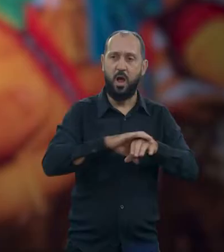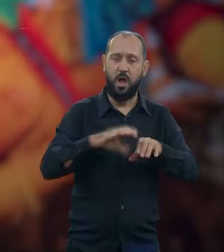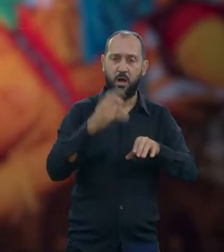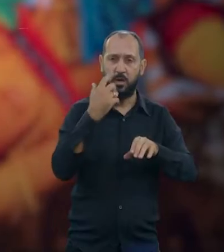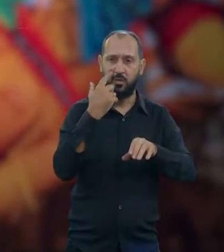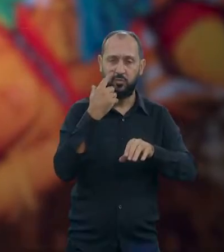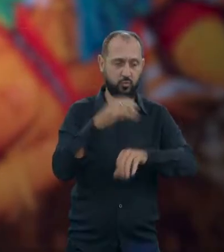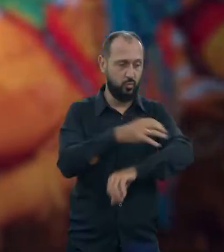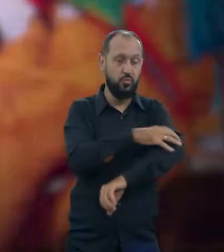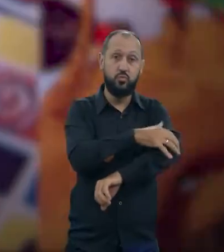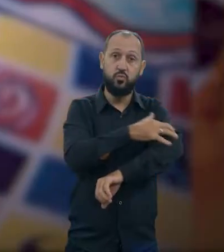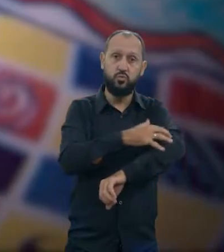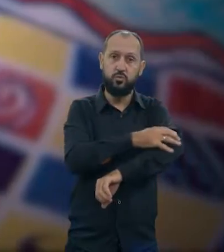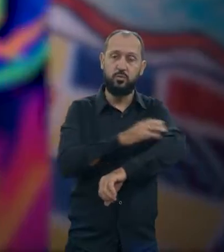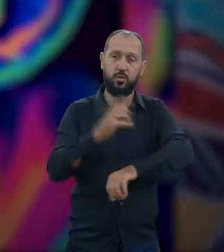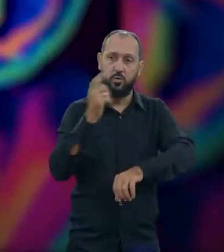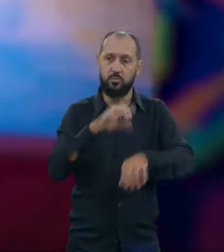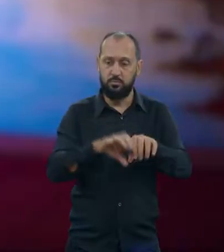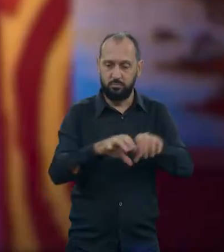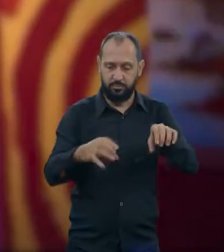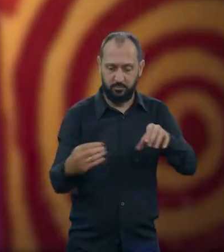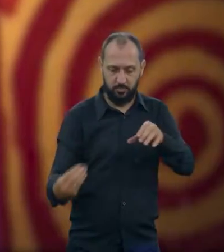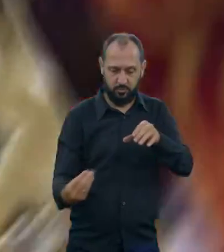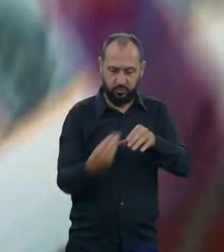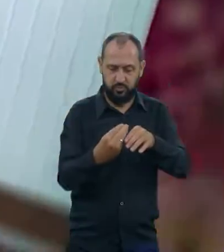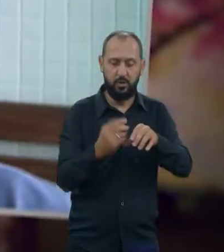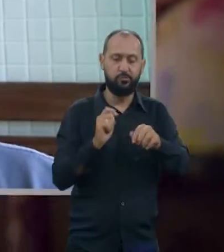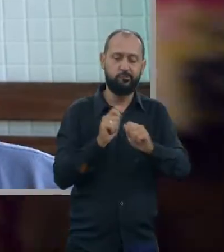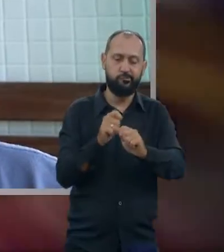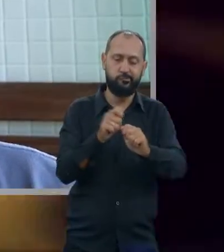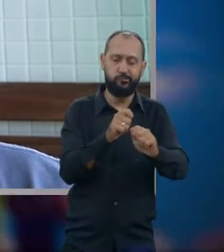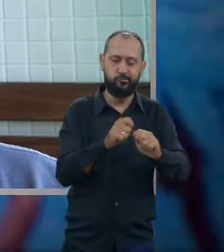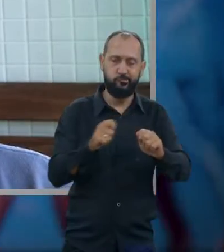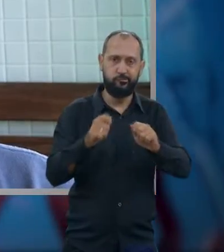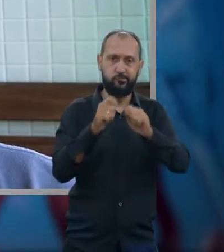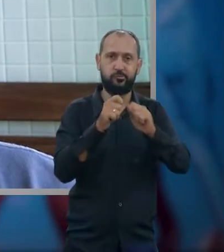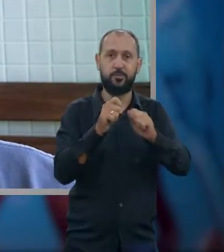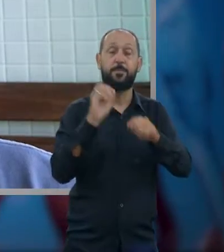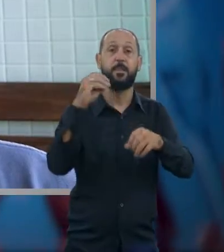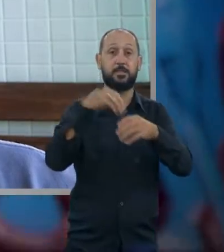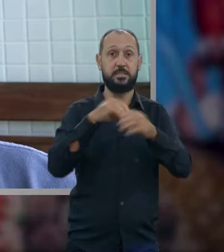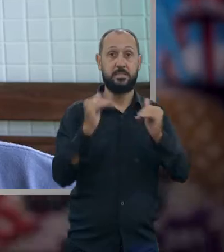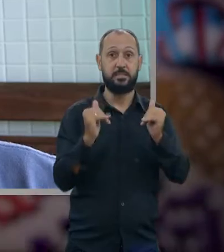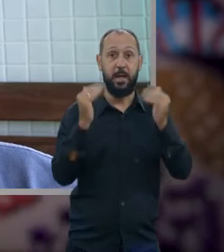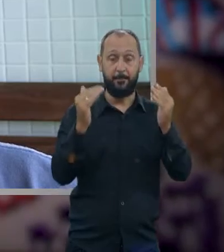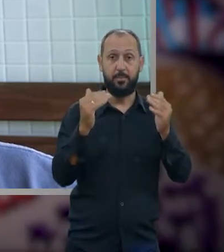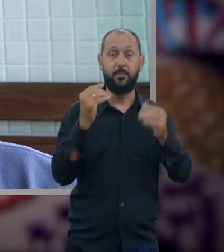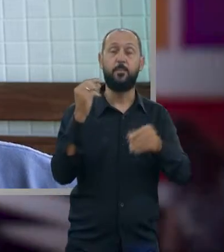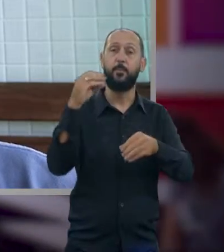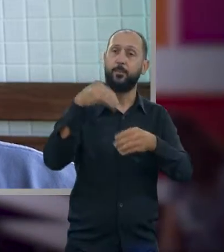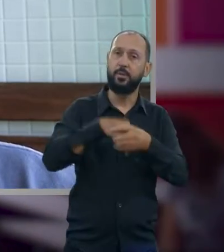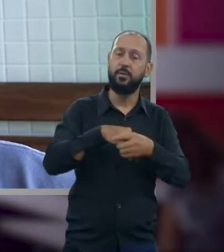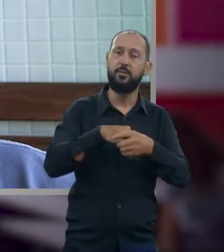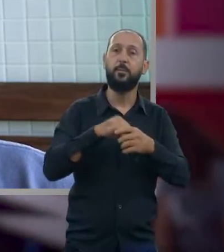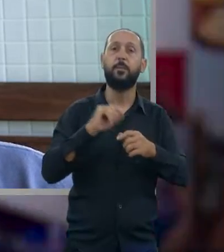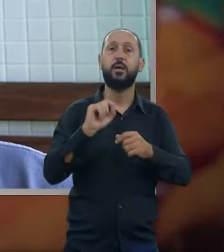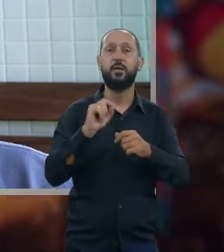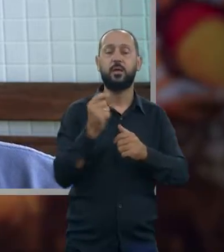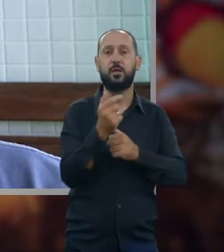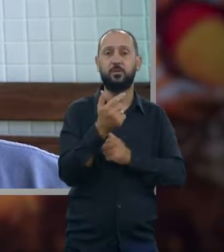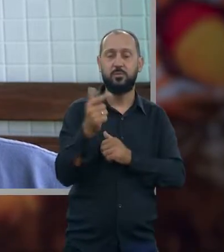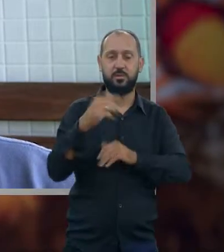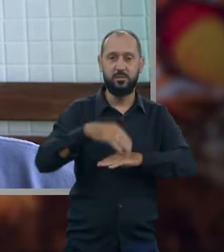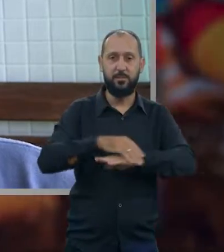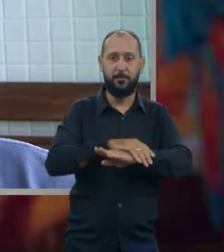eu abri em cima do joelho para que esse tubo pudesse entrar e ser soldado na parte de cima, por dentro, para